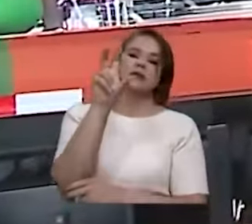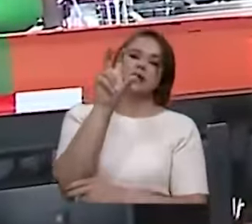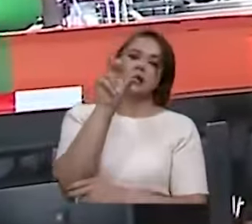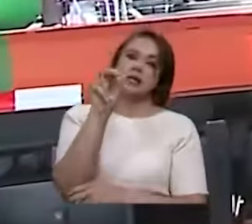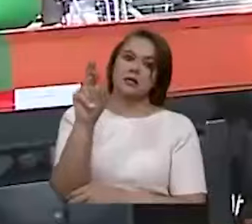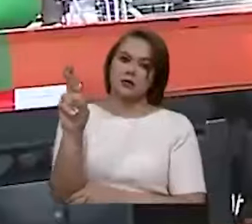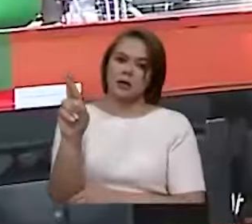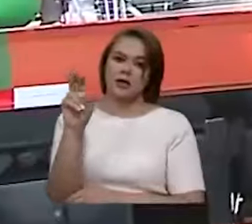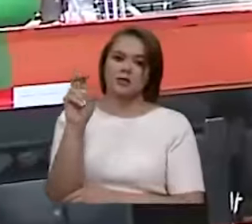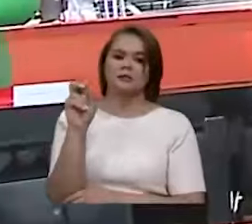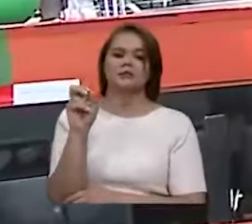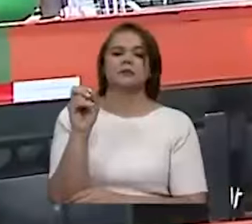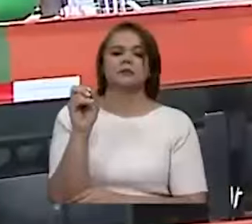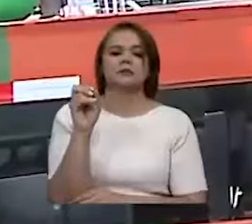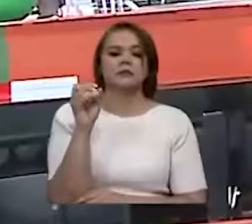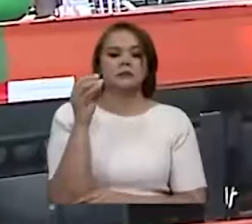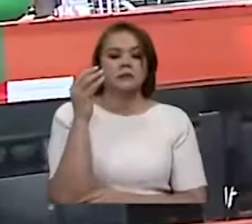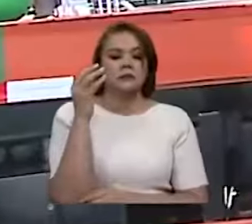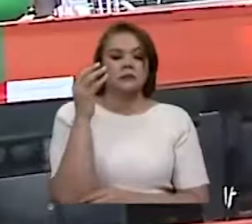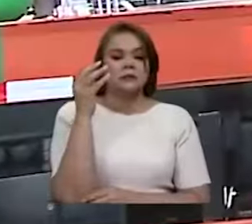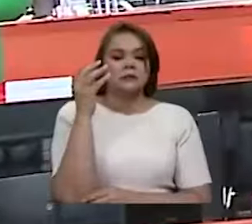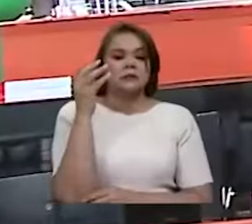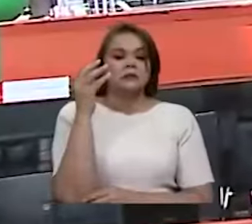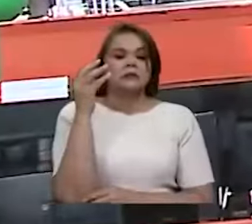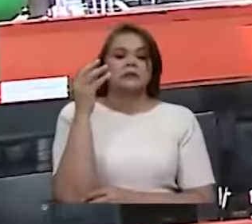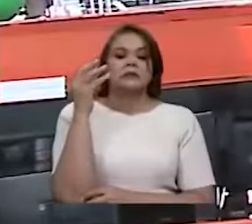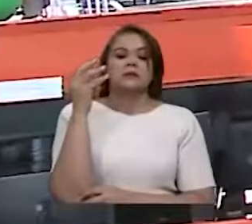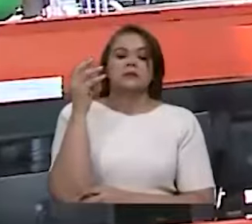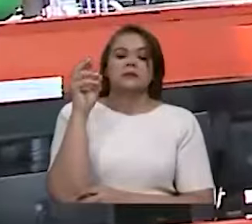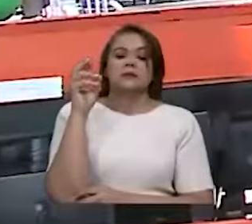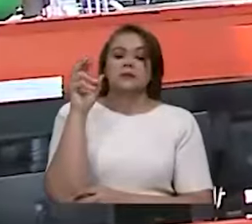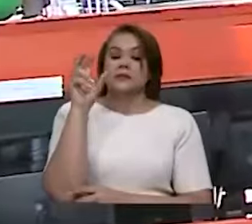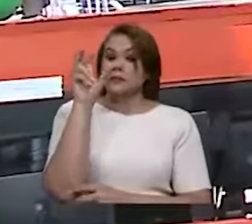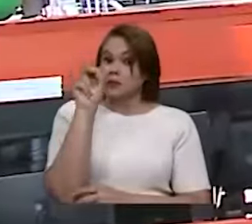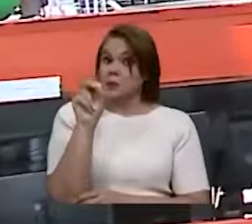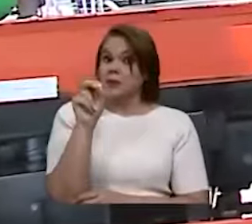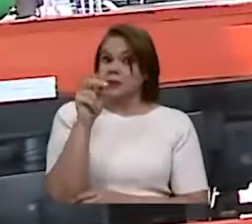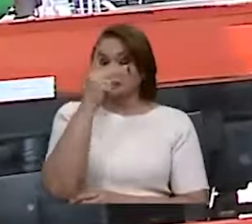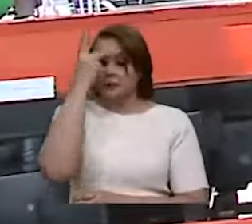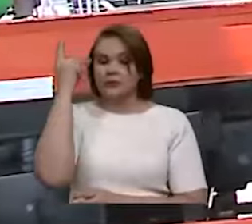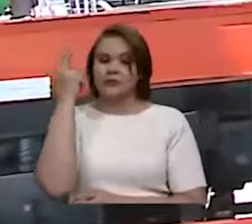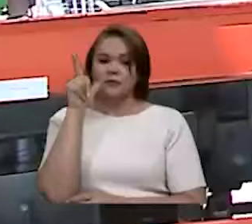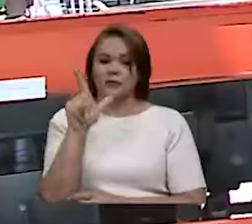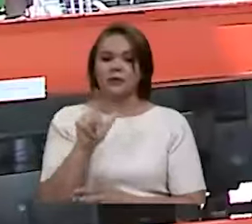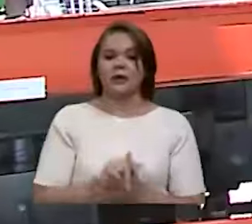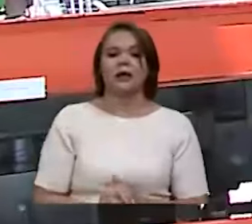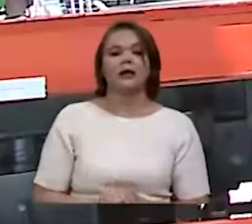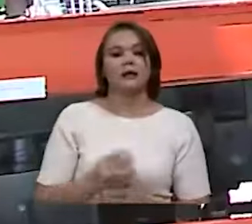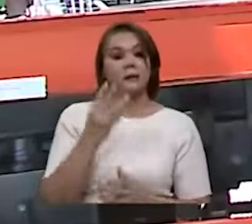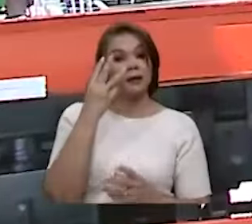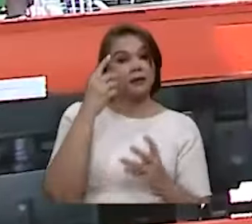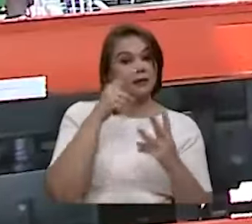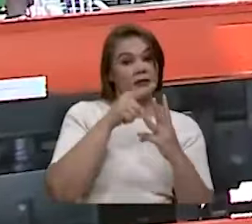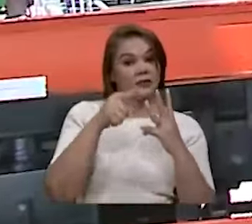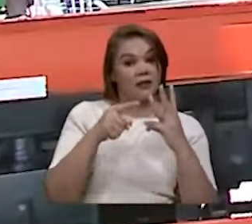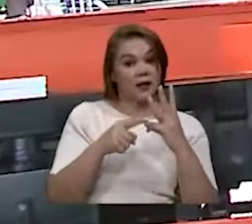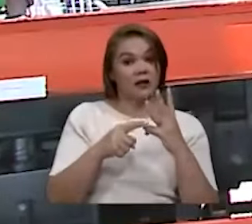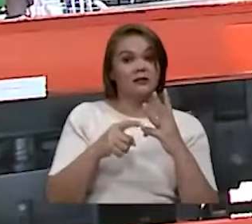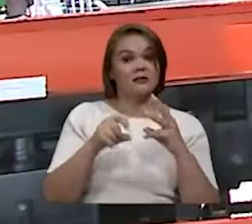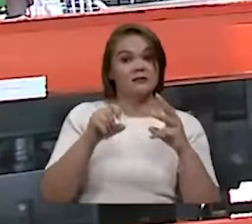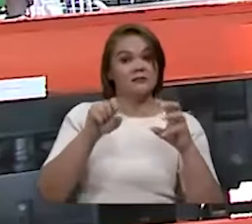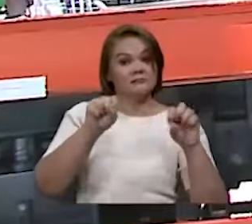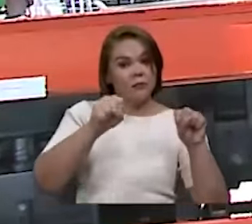Que é aquele que então vai ajudar, que sempre ajuda. Tem também 3 motos Honda Pop. Como assim, Lohanzito? Primeiro prêmio tem